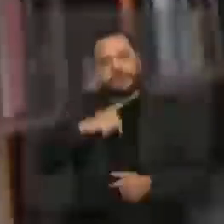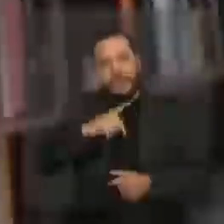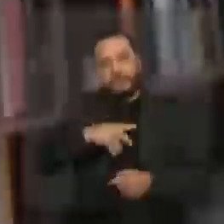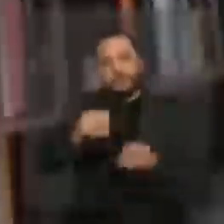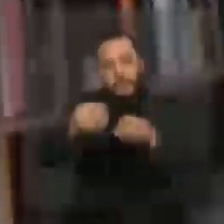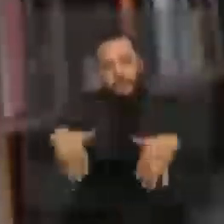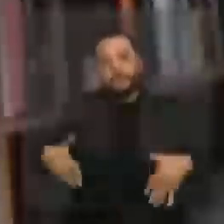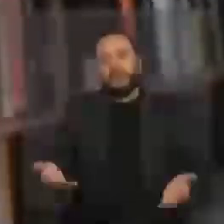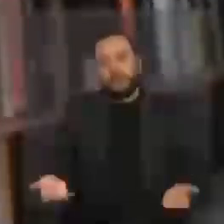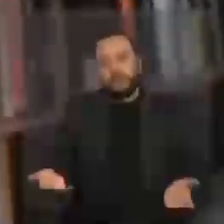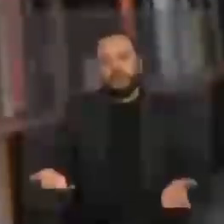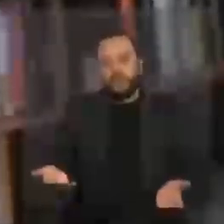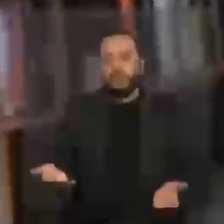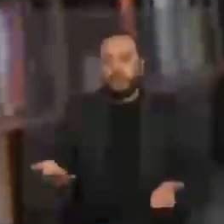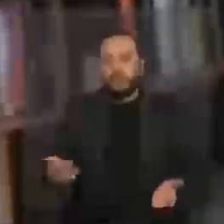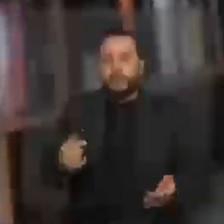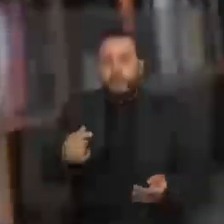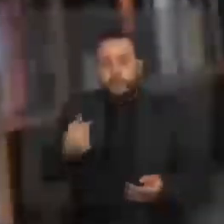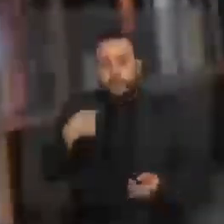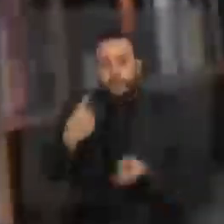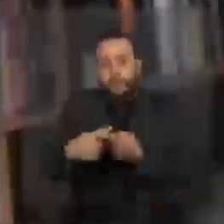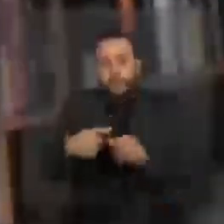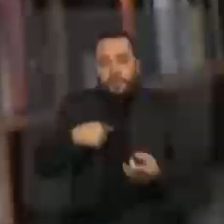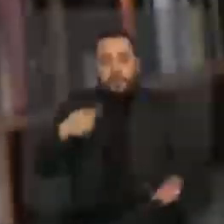ser ressarcido por ter feito esse pagamento